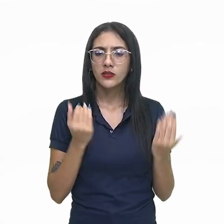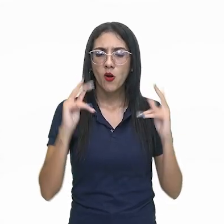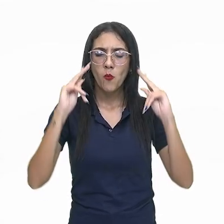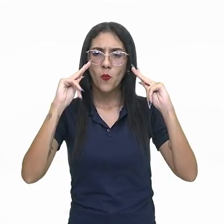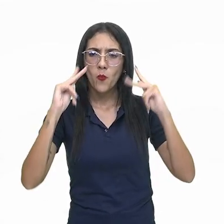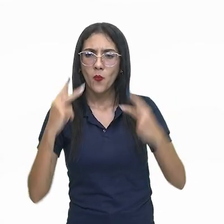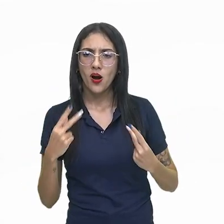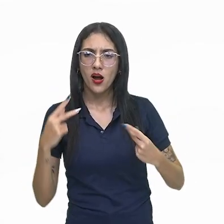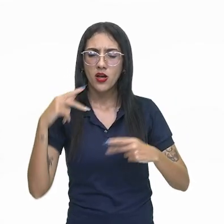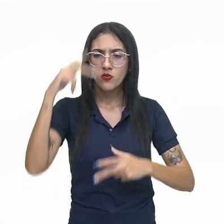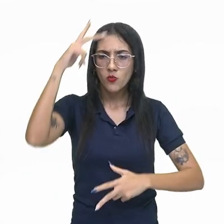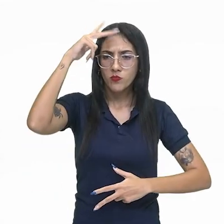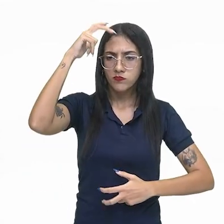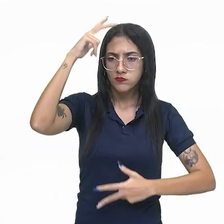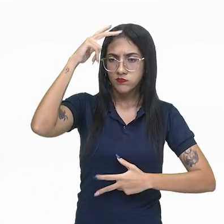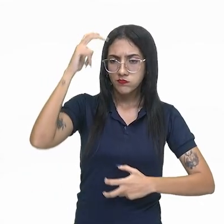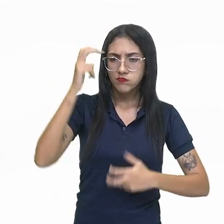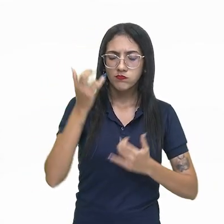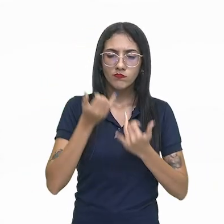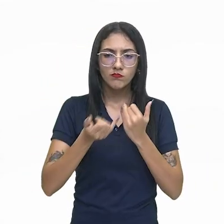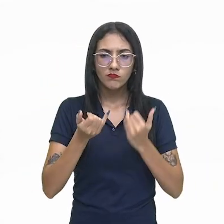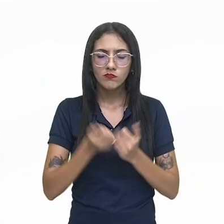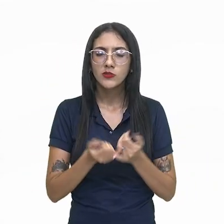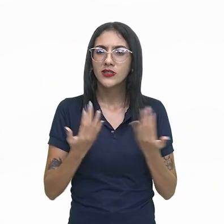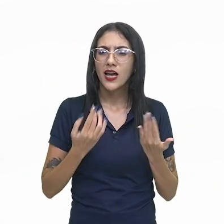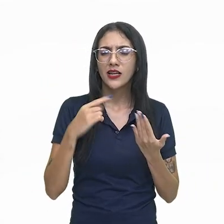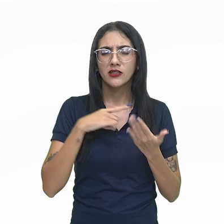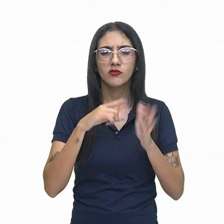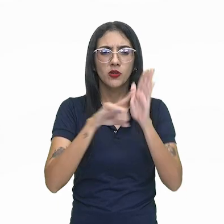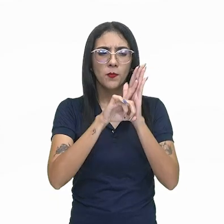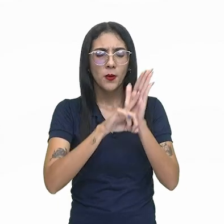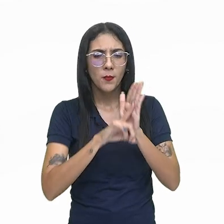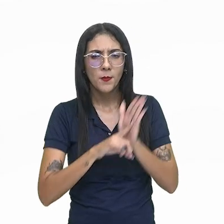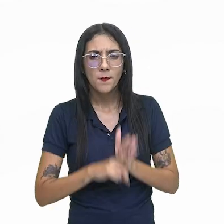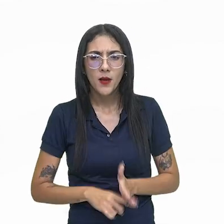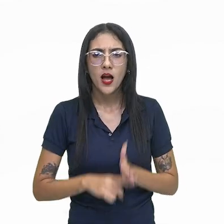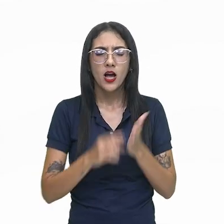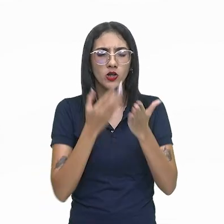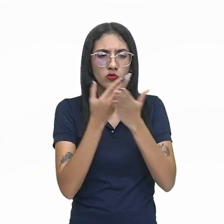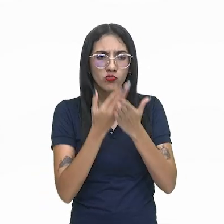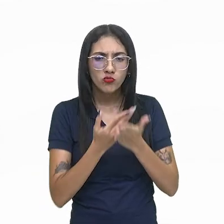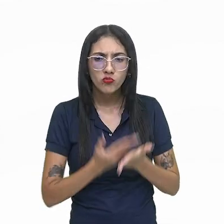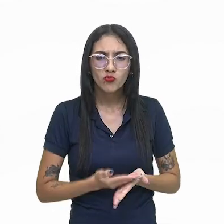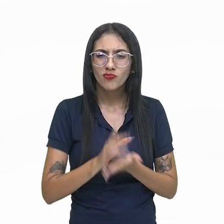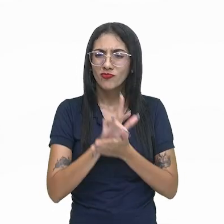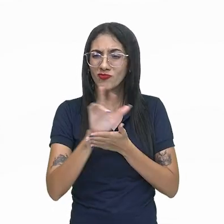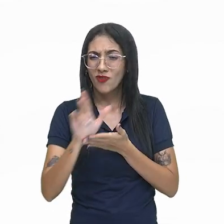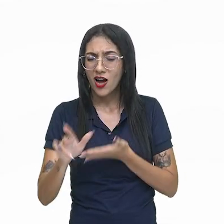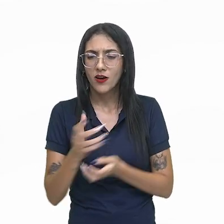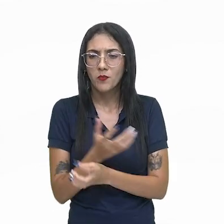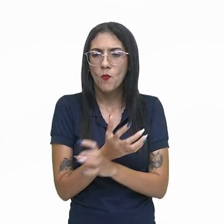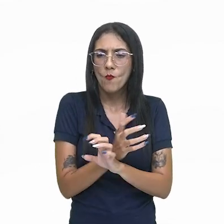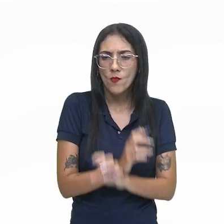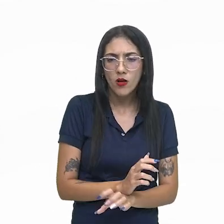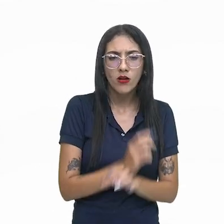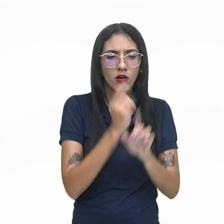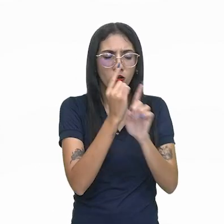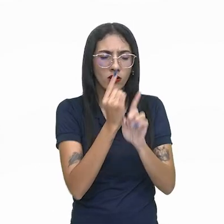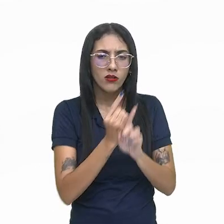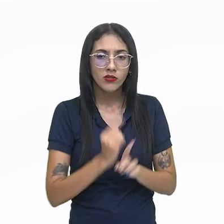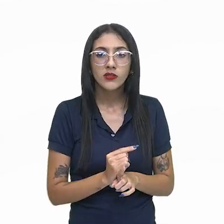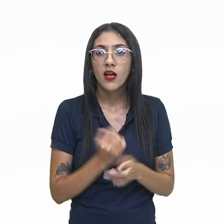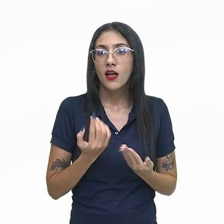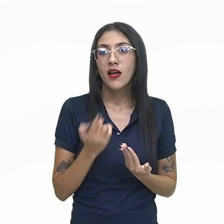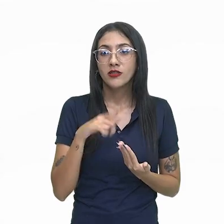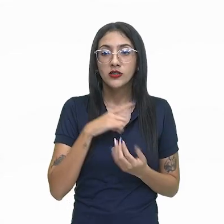né, os antropóides. E através de estudos de fósseis, de vestígios fósseis, foi permitido, por exemplo,